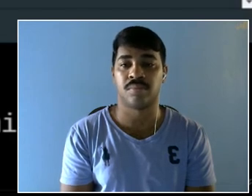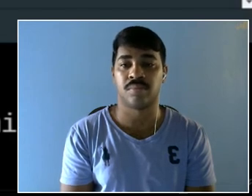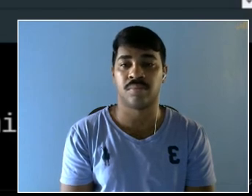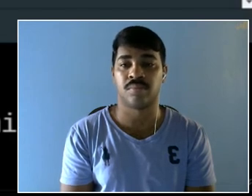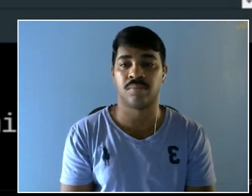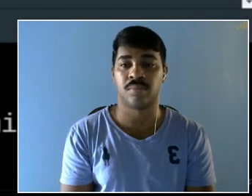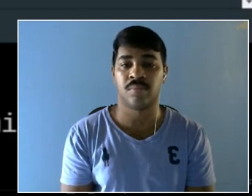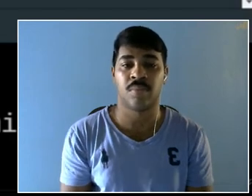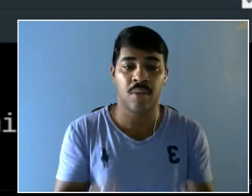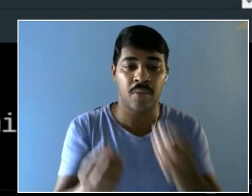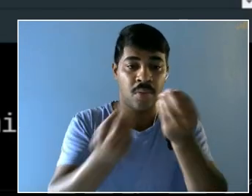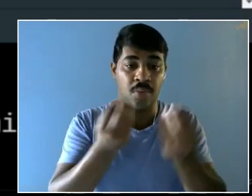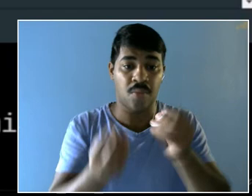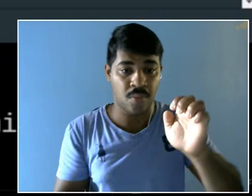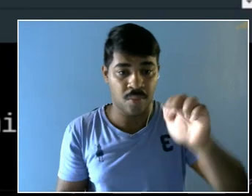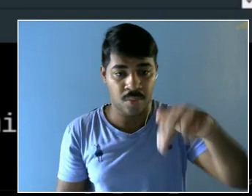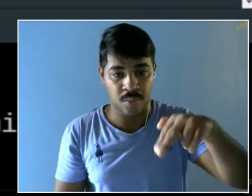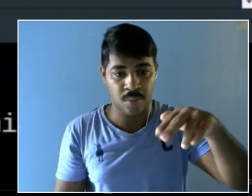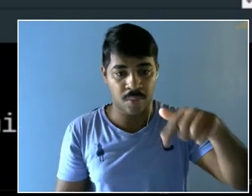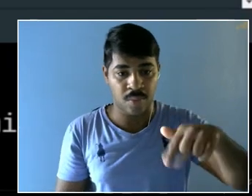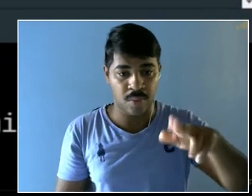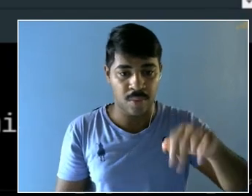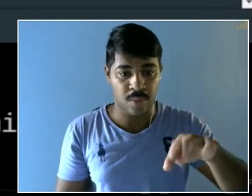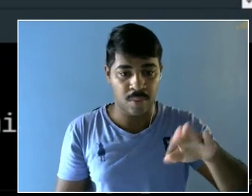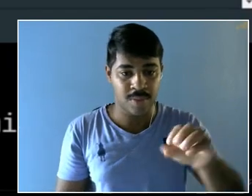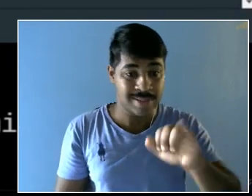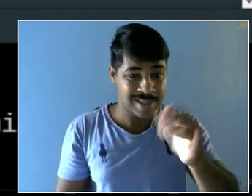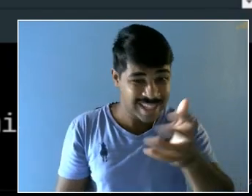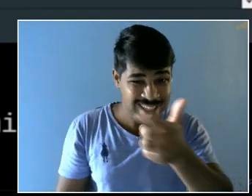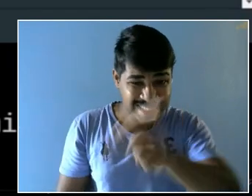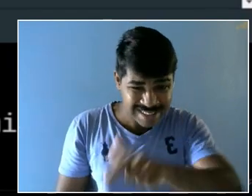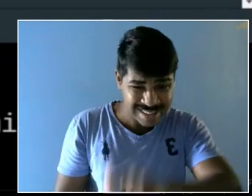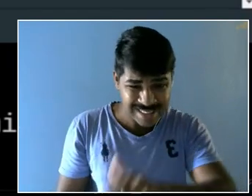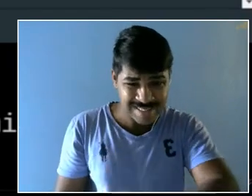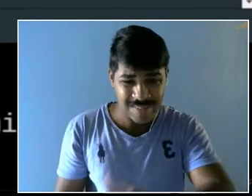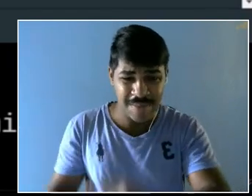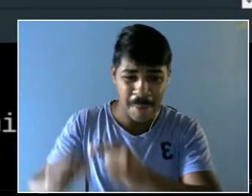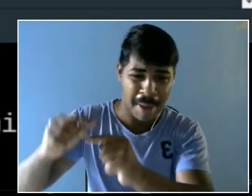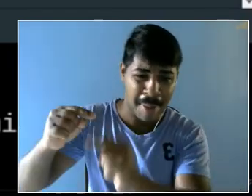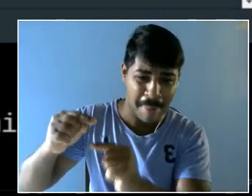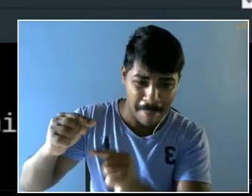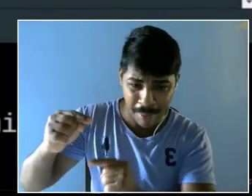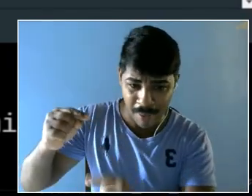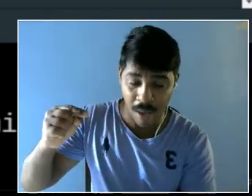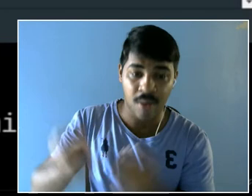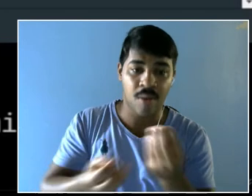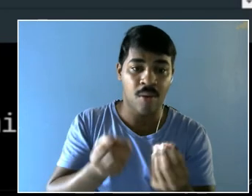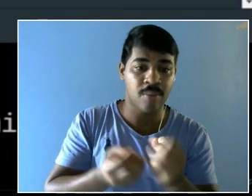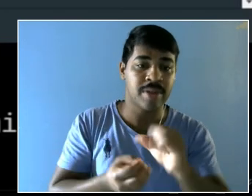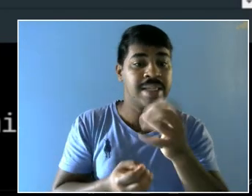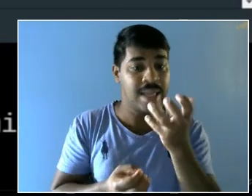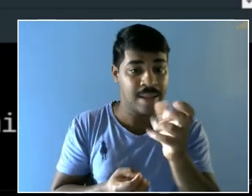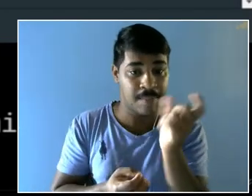Como é que eu uso o enquanto para executar para sempre? Como é que eu uso o enquanto para não executar nenhuma vez? E como é que eu uso o enquanto para executar uma vez?